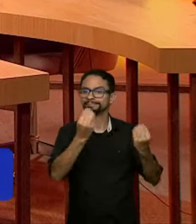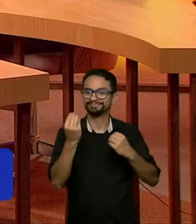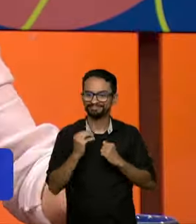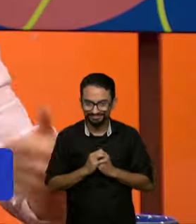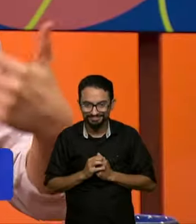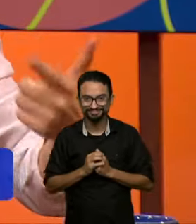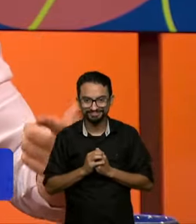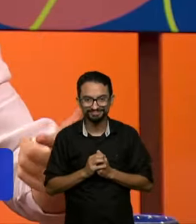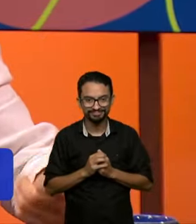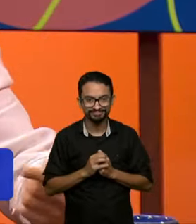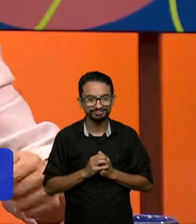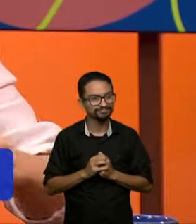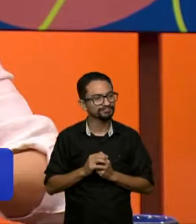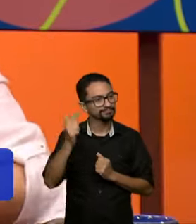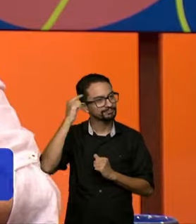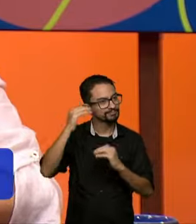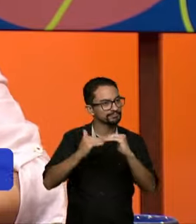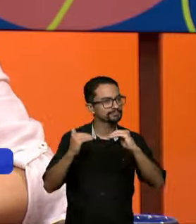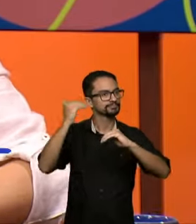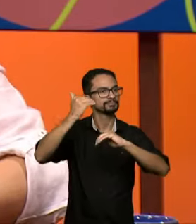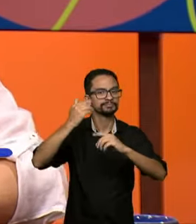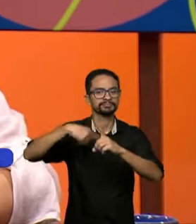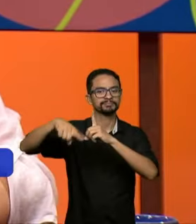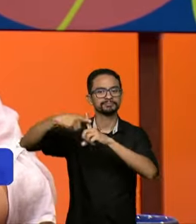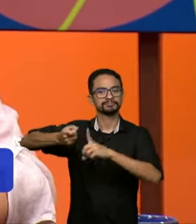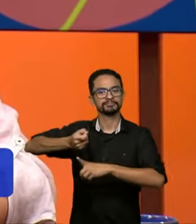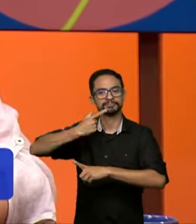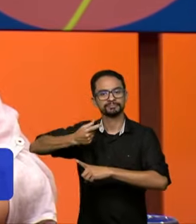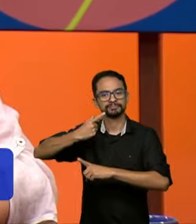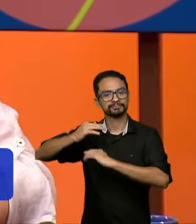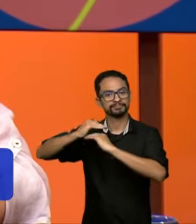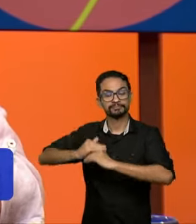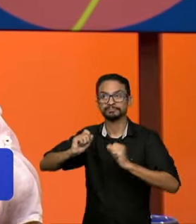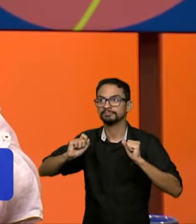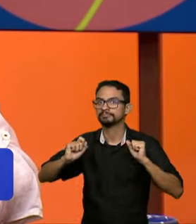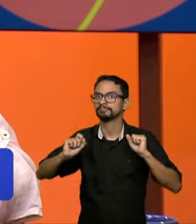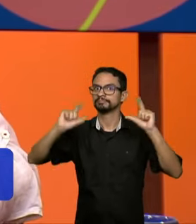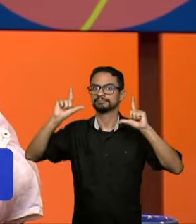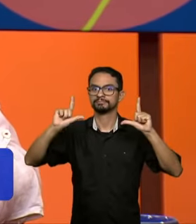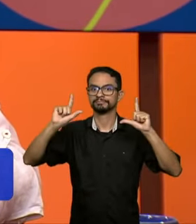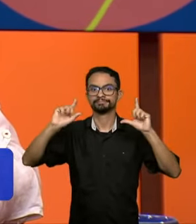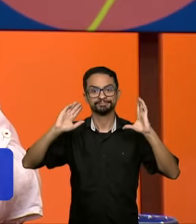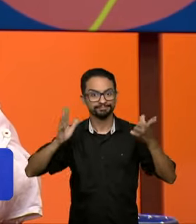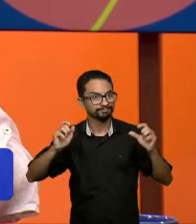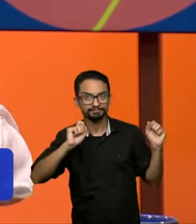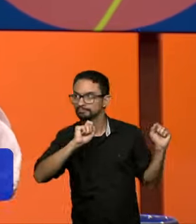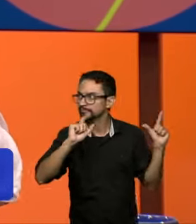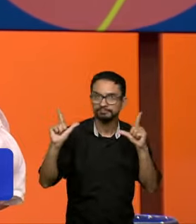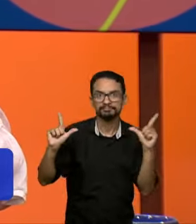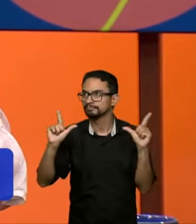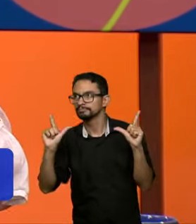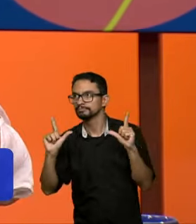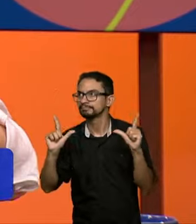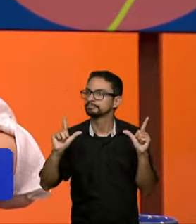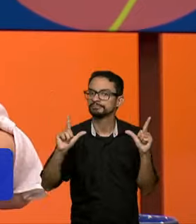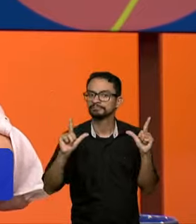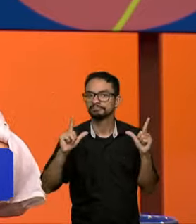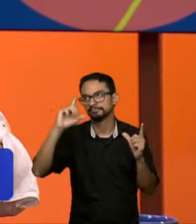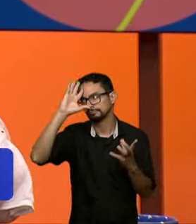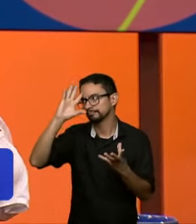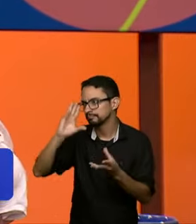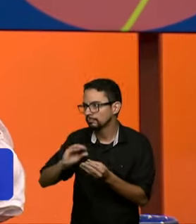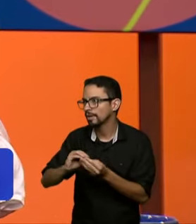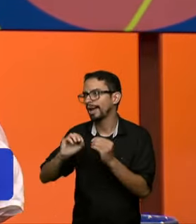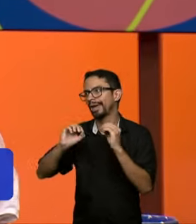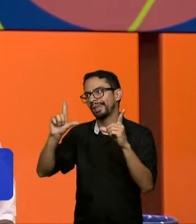E se eu estou, além disso, tomando um remédio que é para me deixar mais em estado de alerta, eu já estou em estado de alerta, e aí eu mesma traduzi, falei, tá,